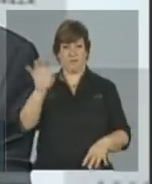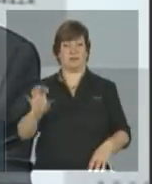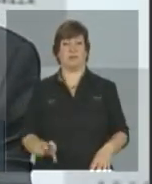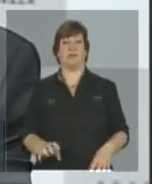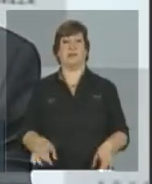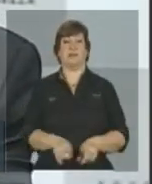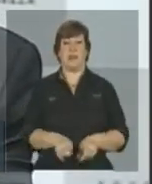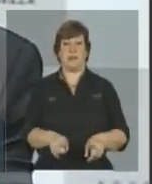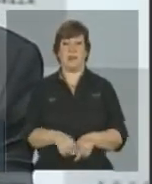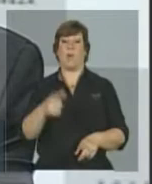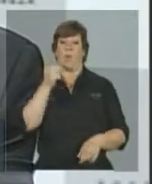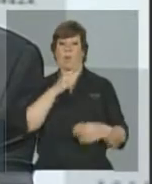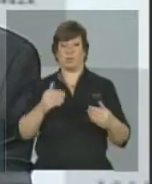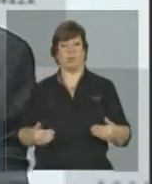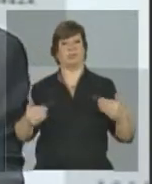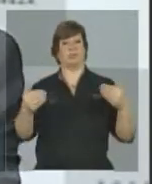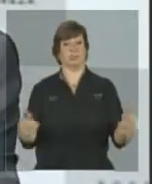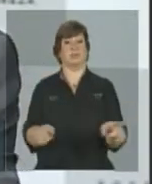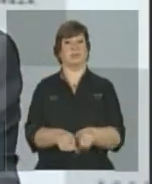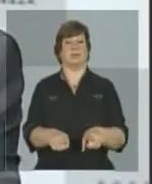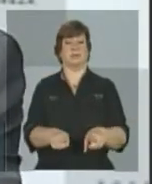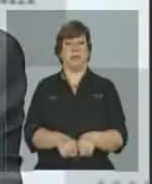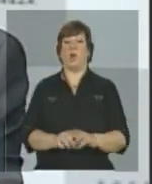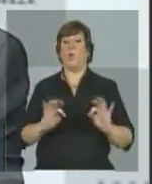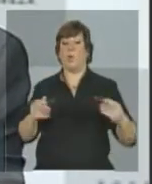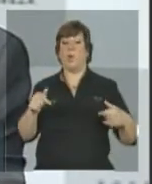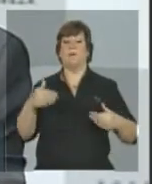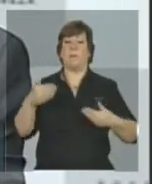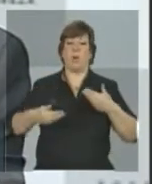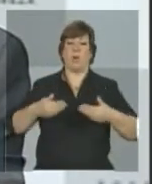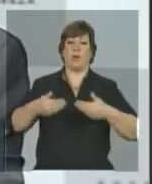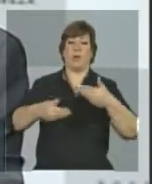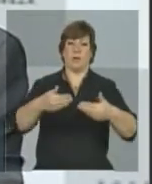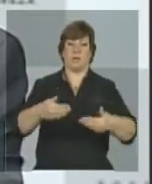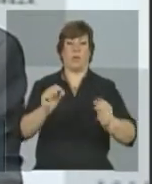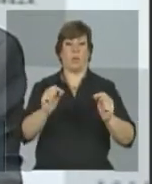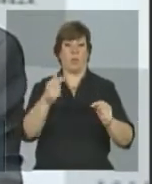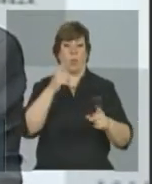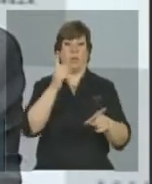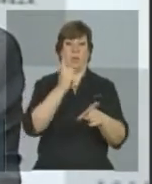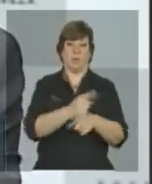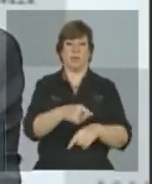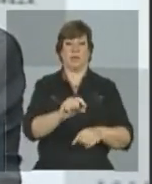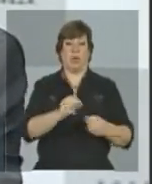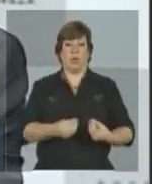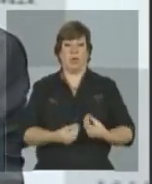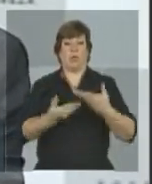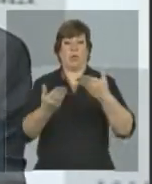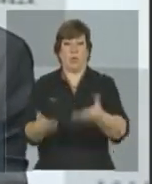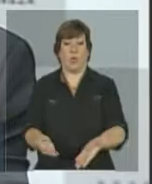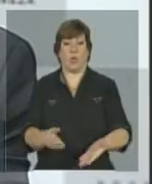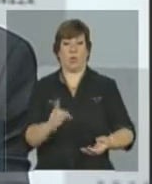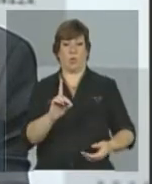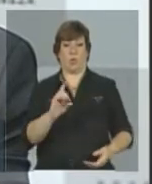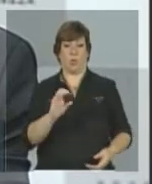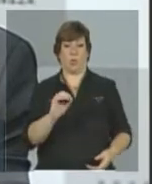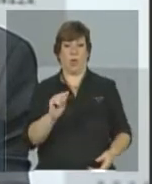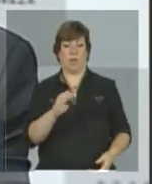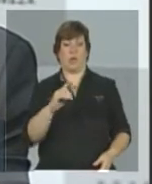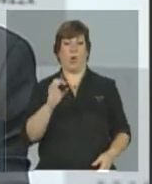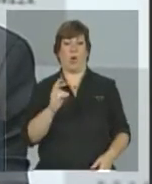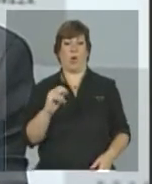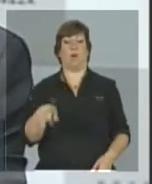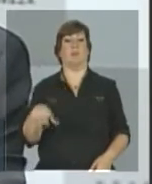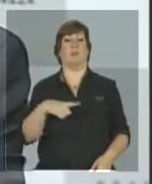considera importante também é que todo esse processo, desde a doação de órgãos, da entrada no paciente da lista, é gerenciado por um